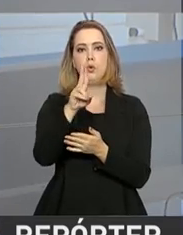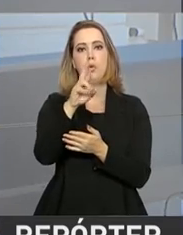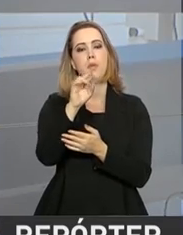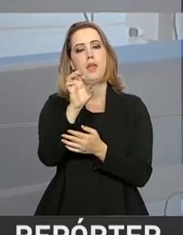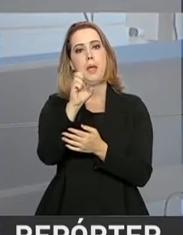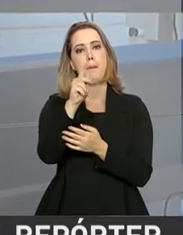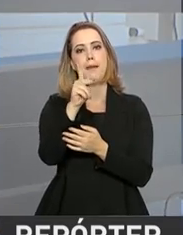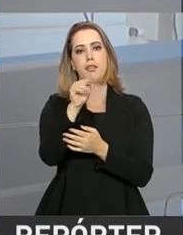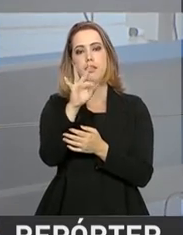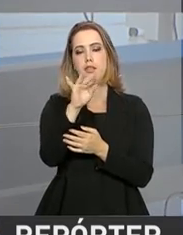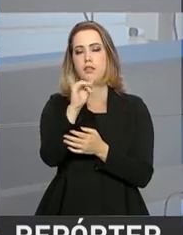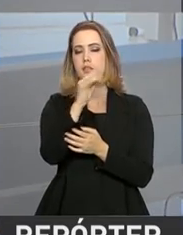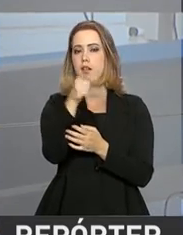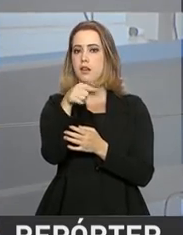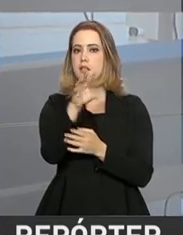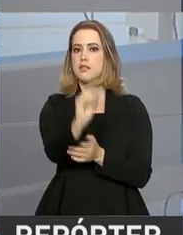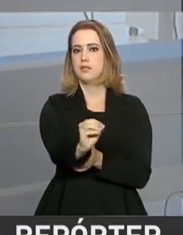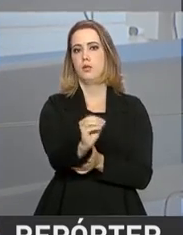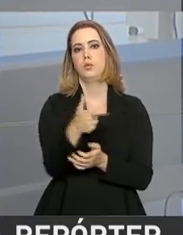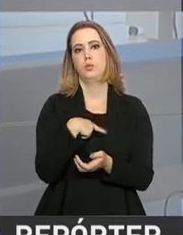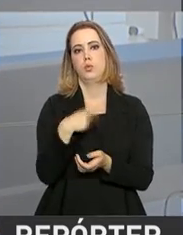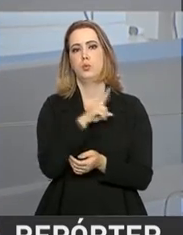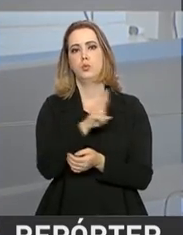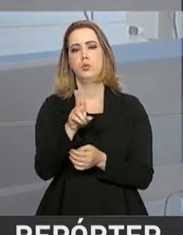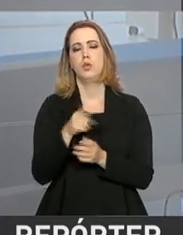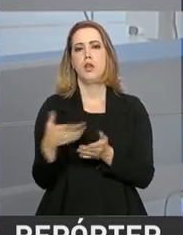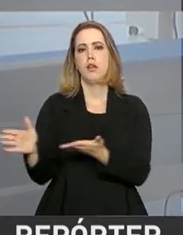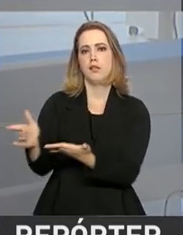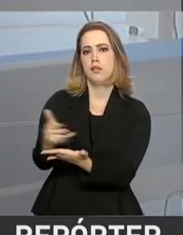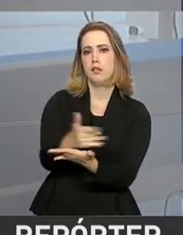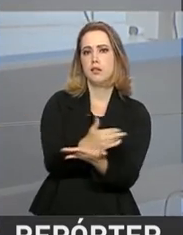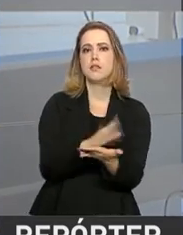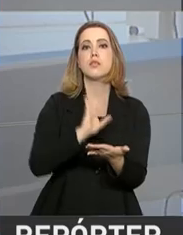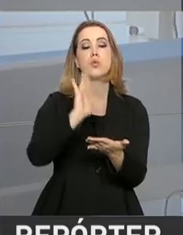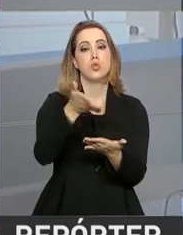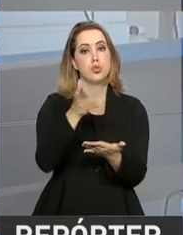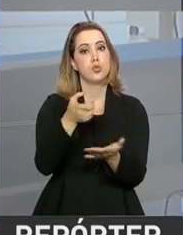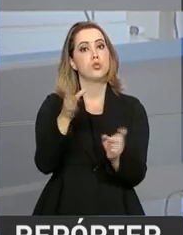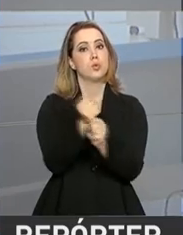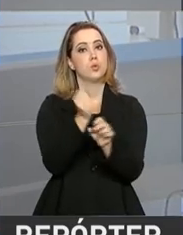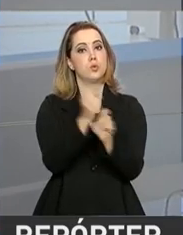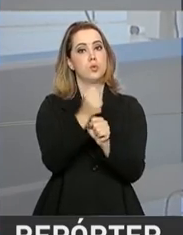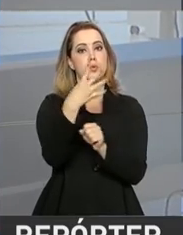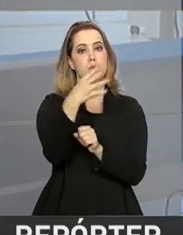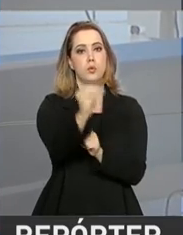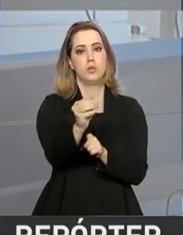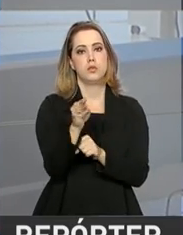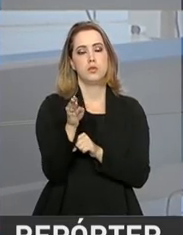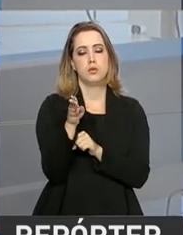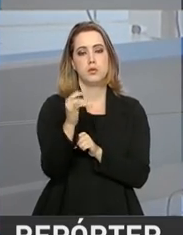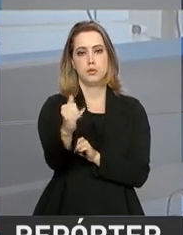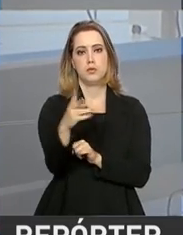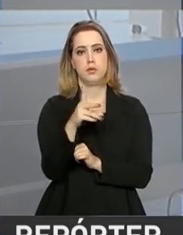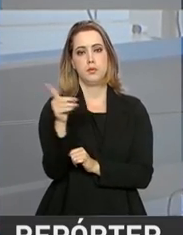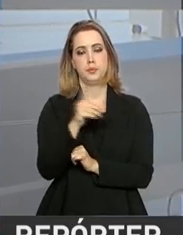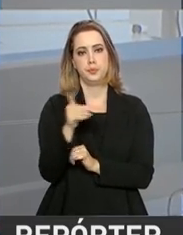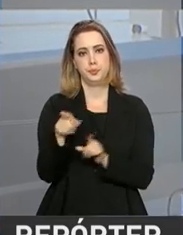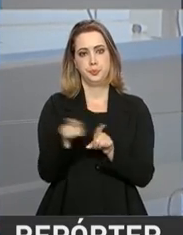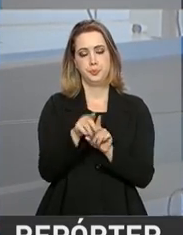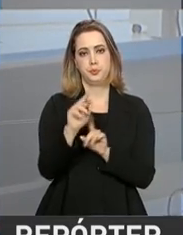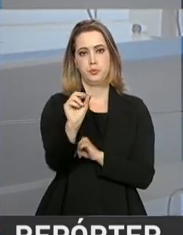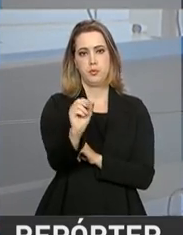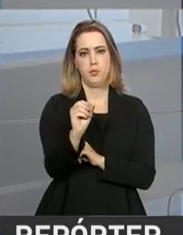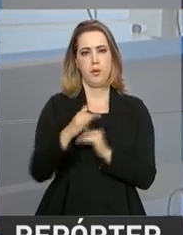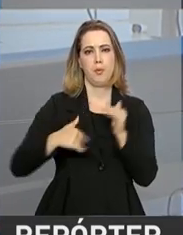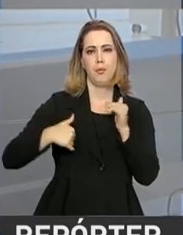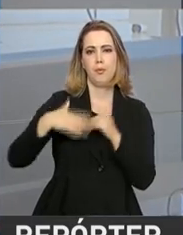a arrecadação com impostos e multas soma mais de 40 bilhões de reais, segundo a Receita Federal. Mais de 18 mil pessoas físicas